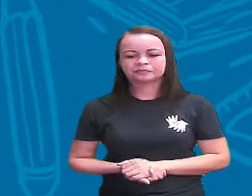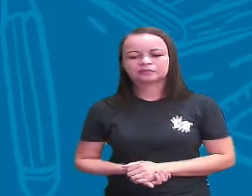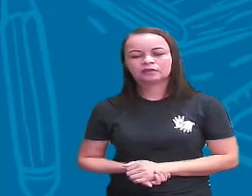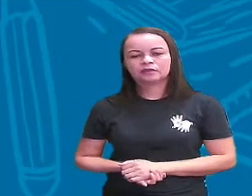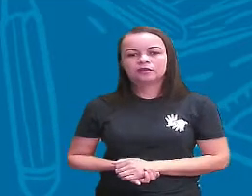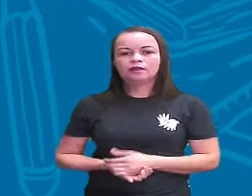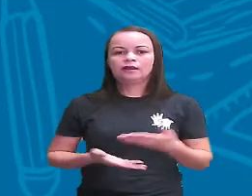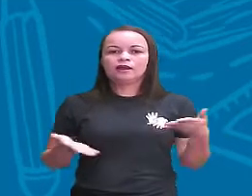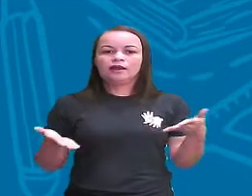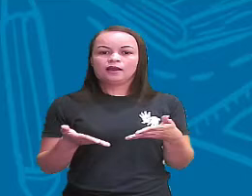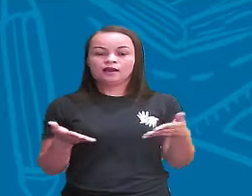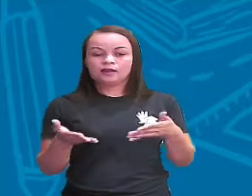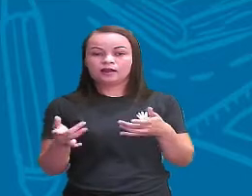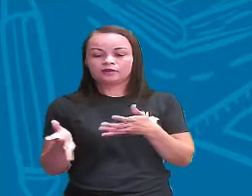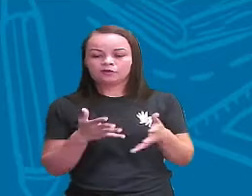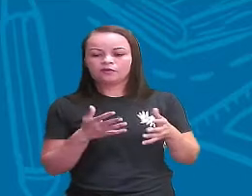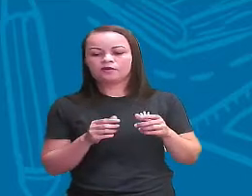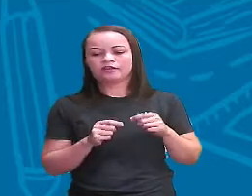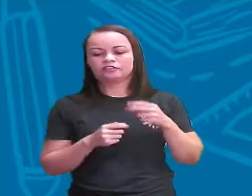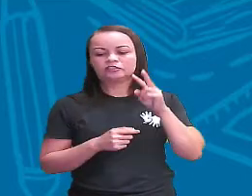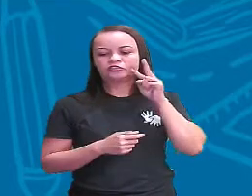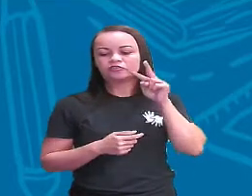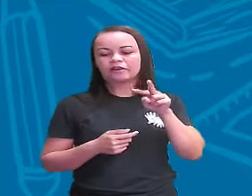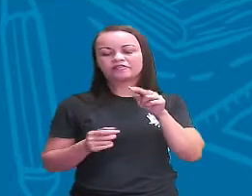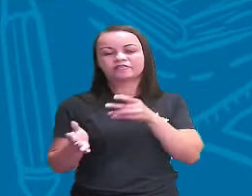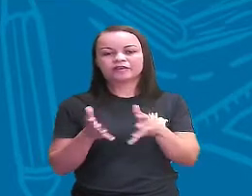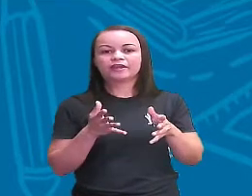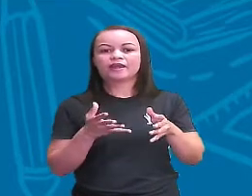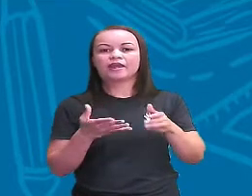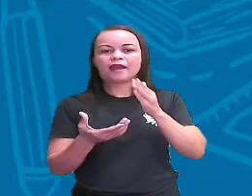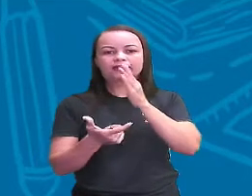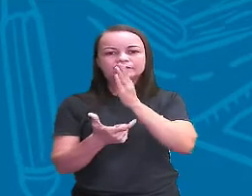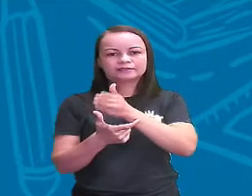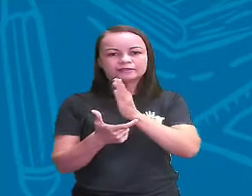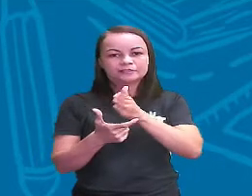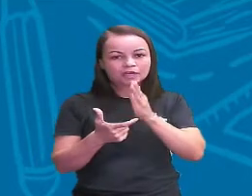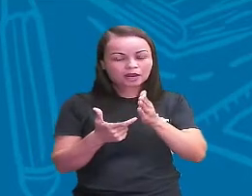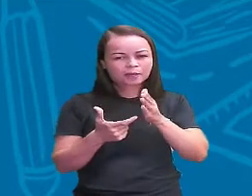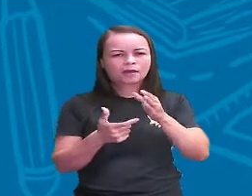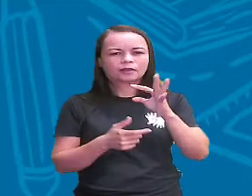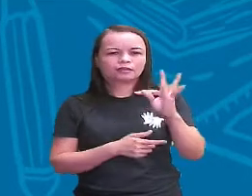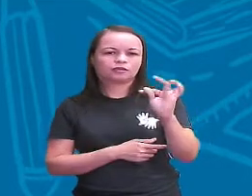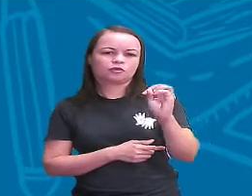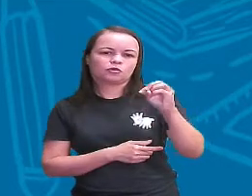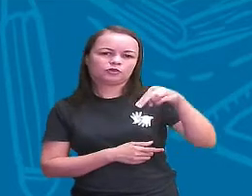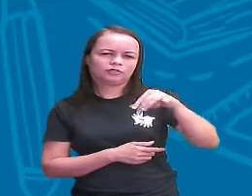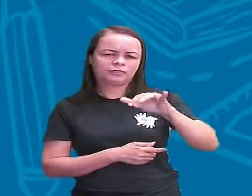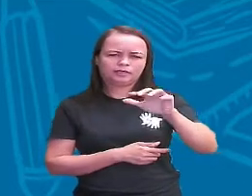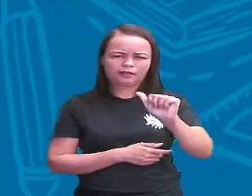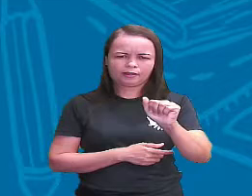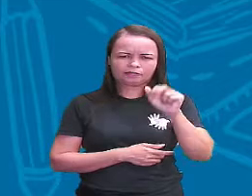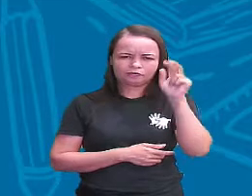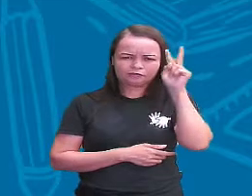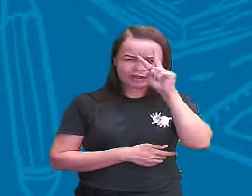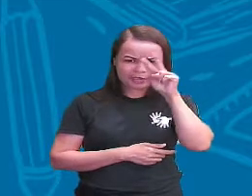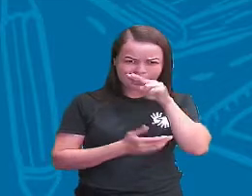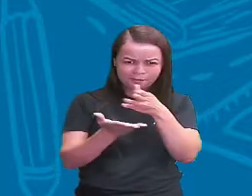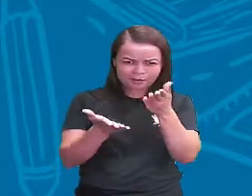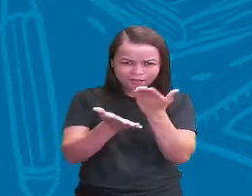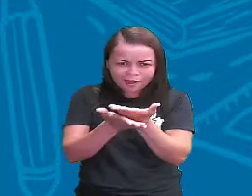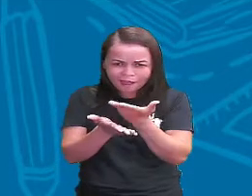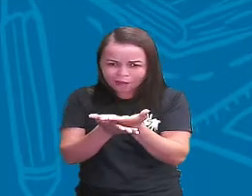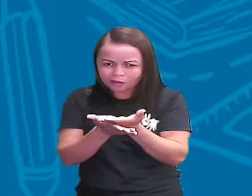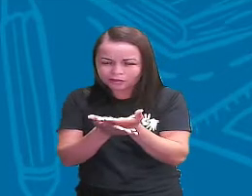vai ver aqui, ó, um assunto que chamamos de sílaba tônica. Quem lembra? Quem lembra dessa aula? Quem